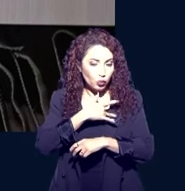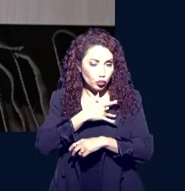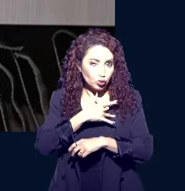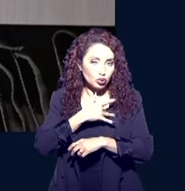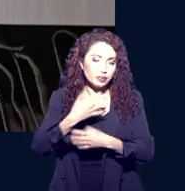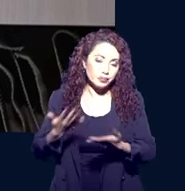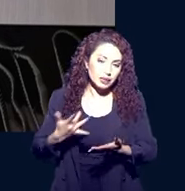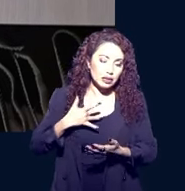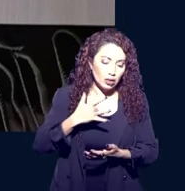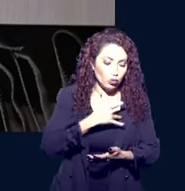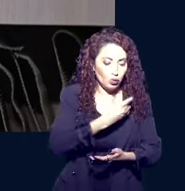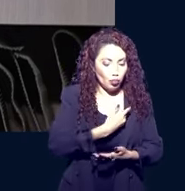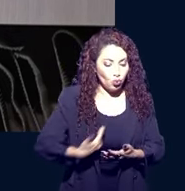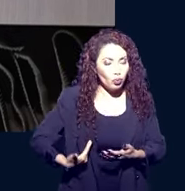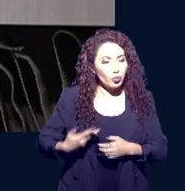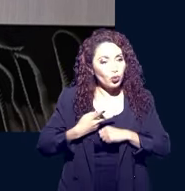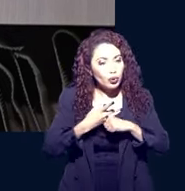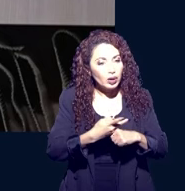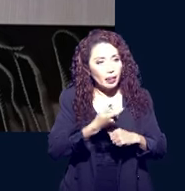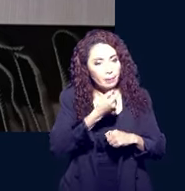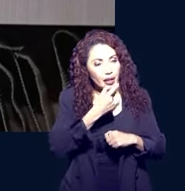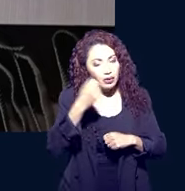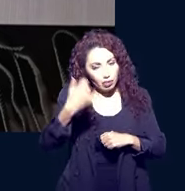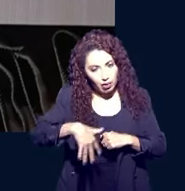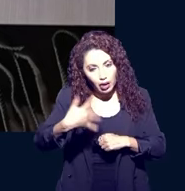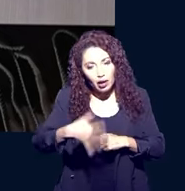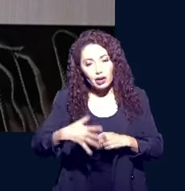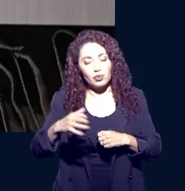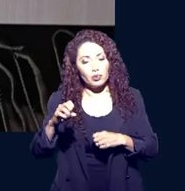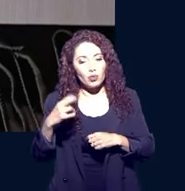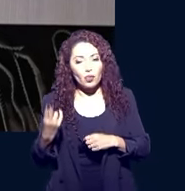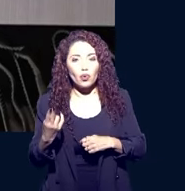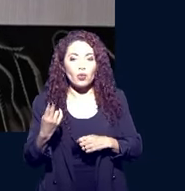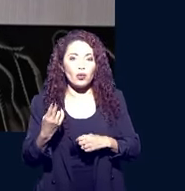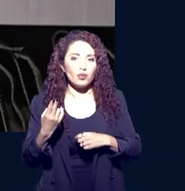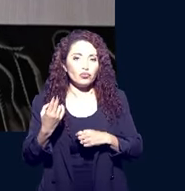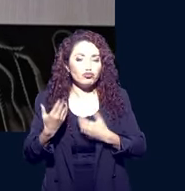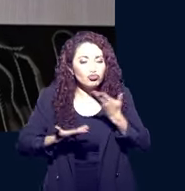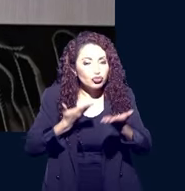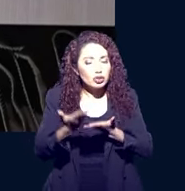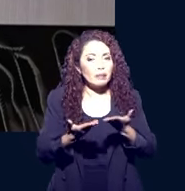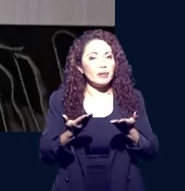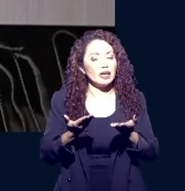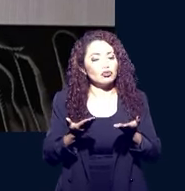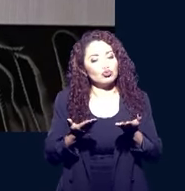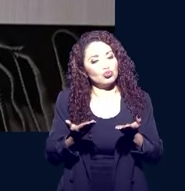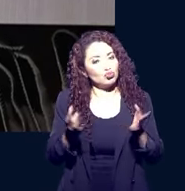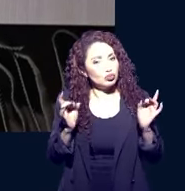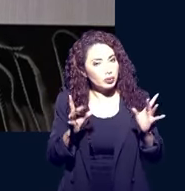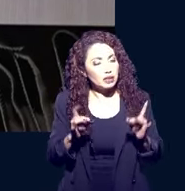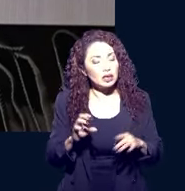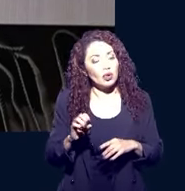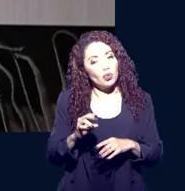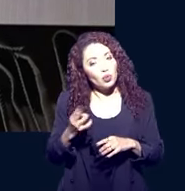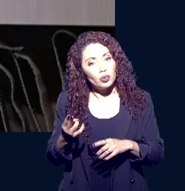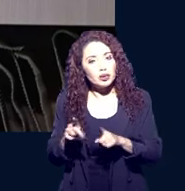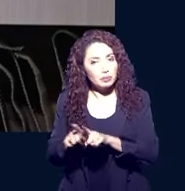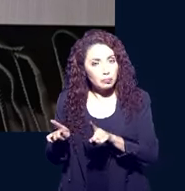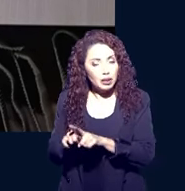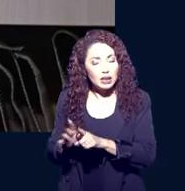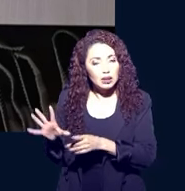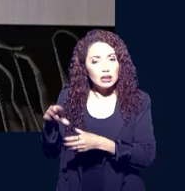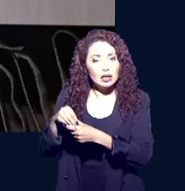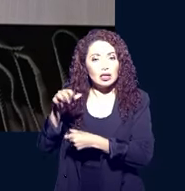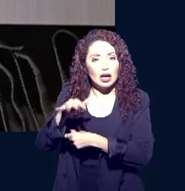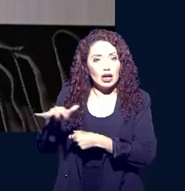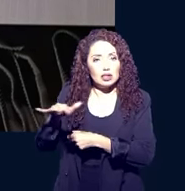pública na busca por medicamentos de alto custo ou procedimentos especiais quanto na saúde privada